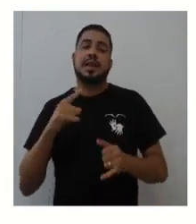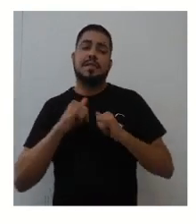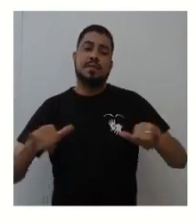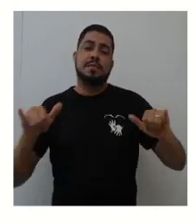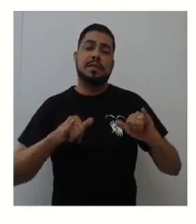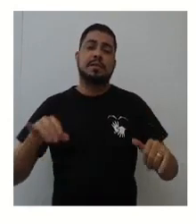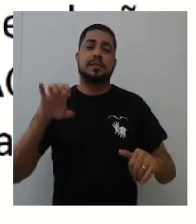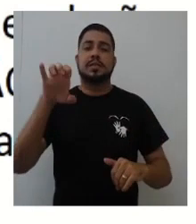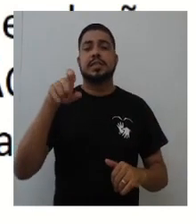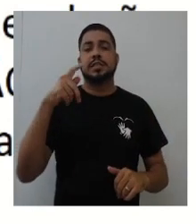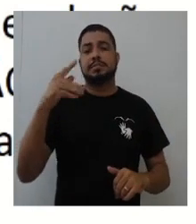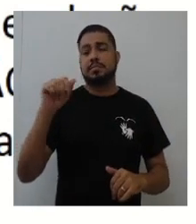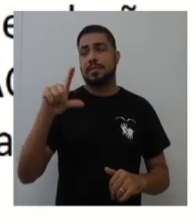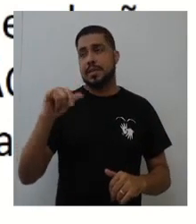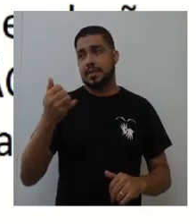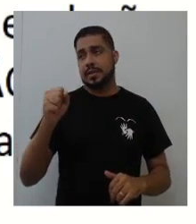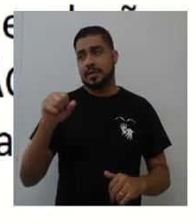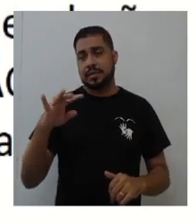explícita.